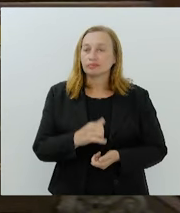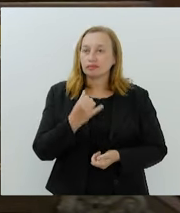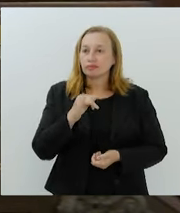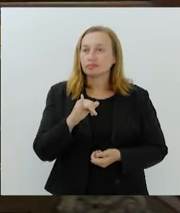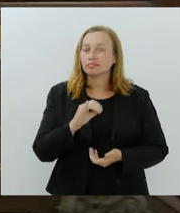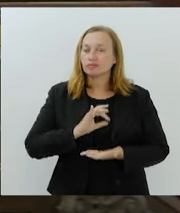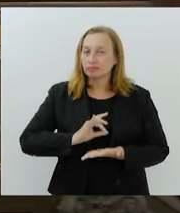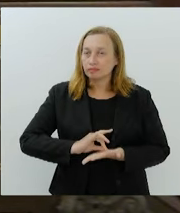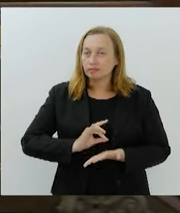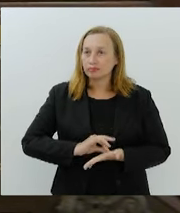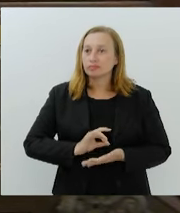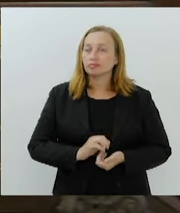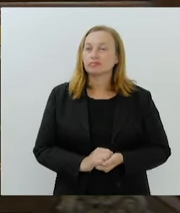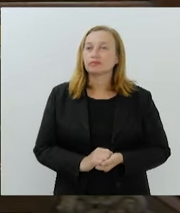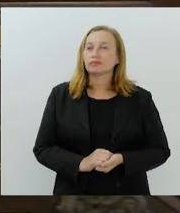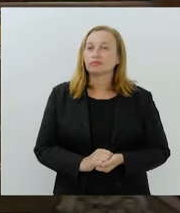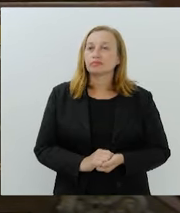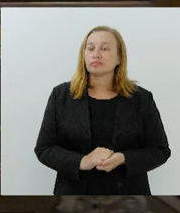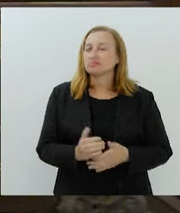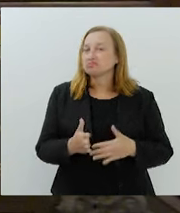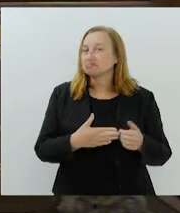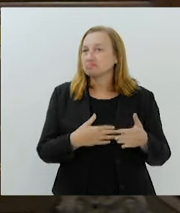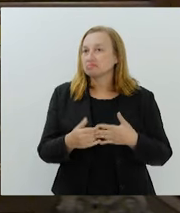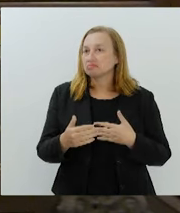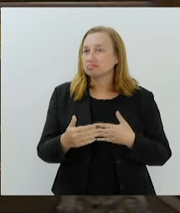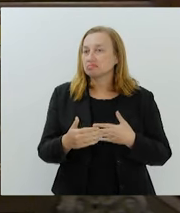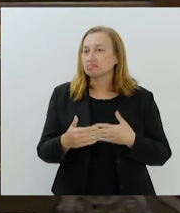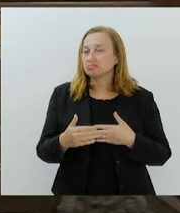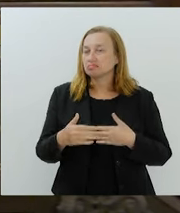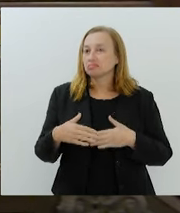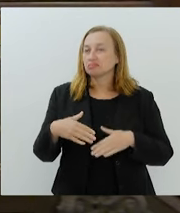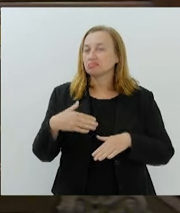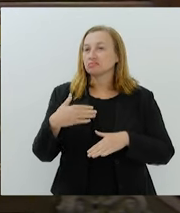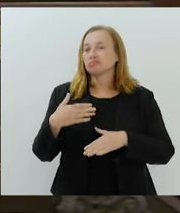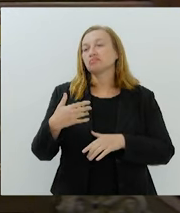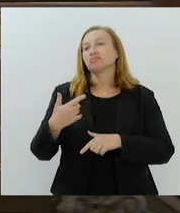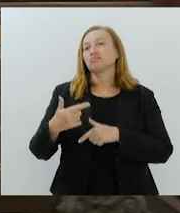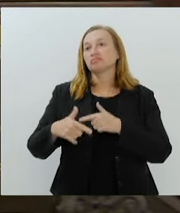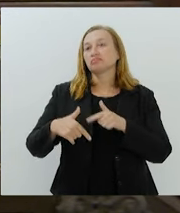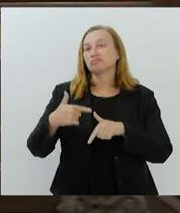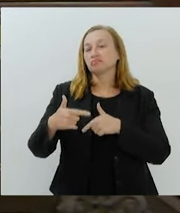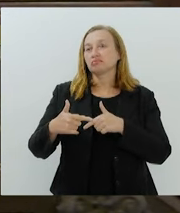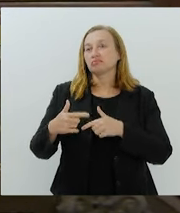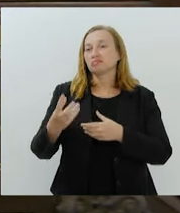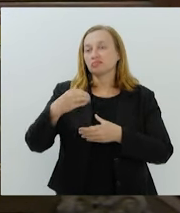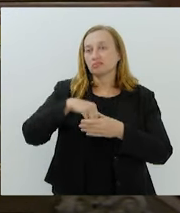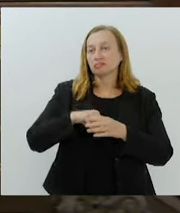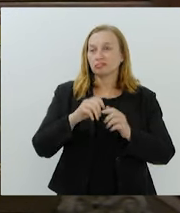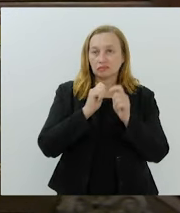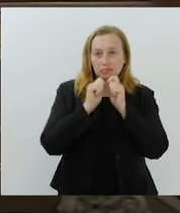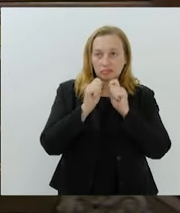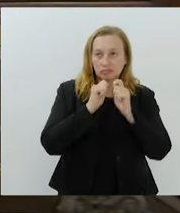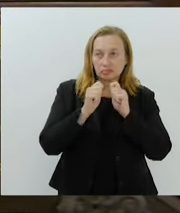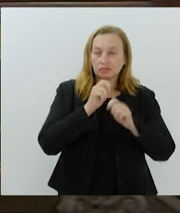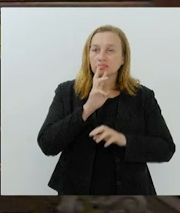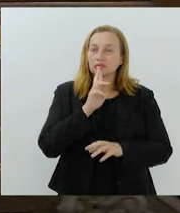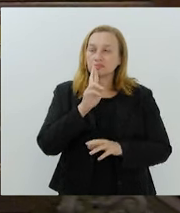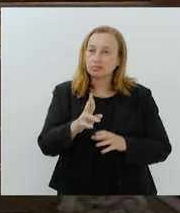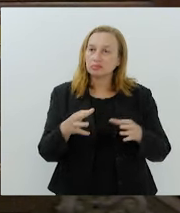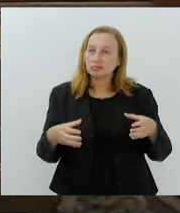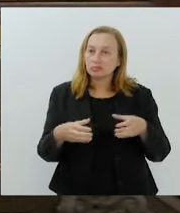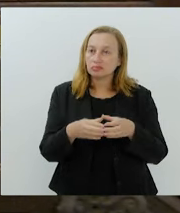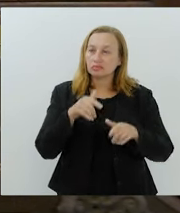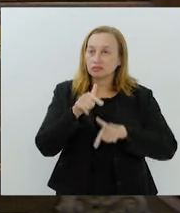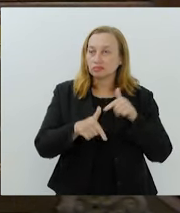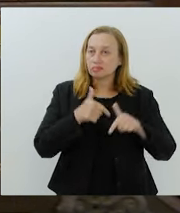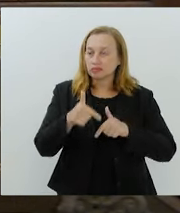verdade. Qualquer trajetória profissional dentro do jornalismo é resultado de um trabalho coletivo e